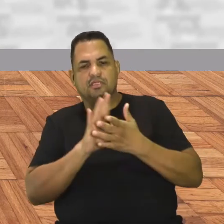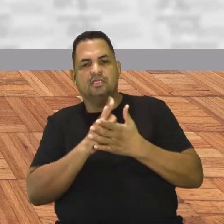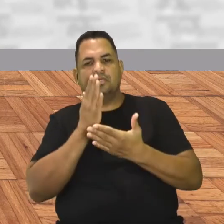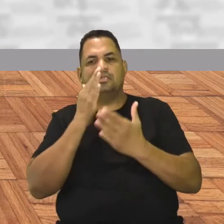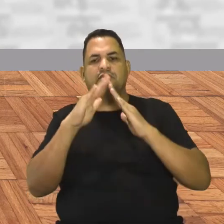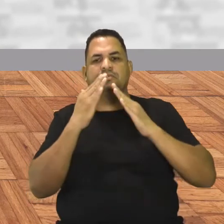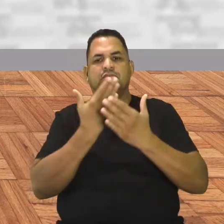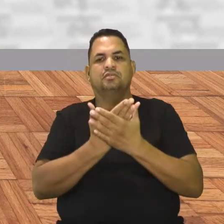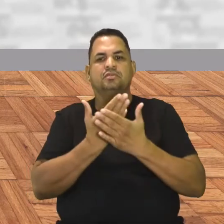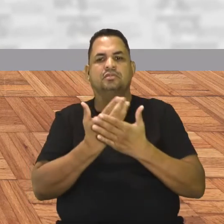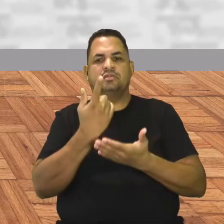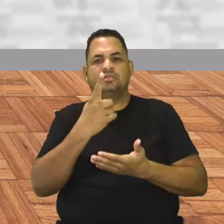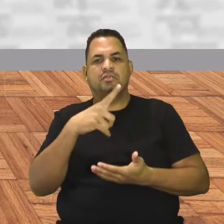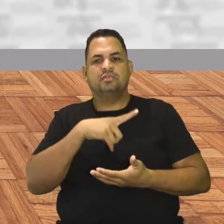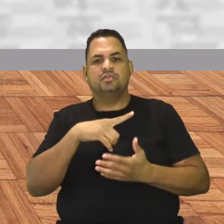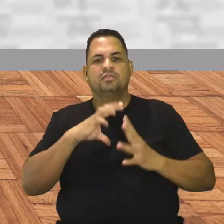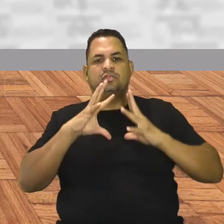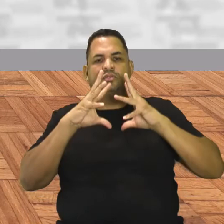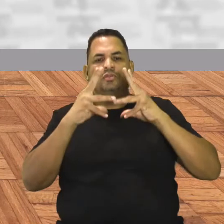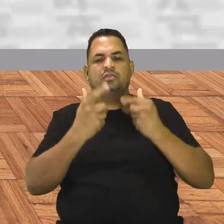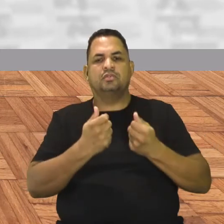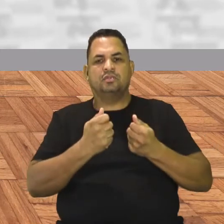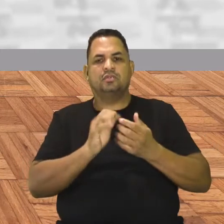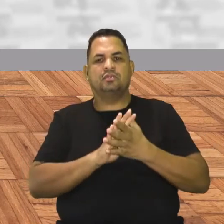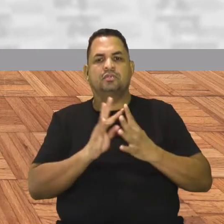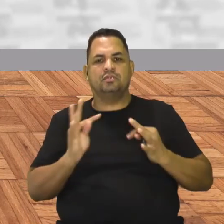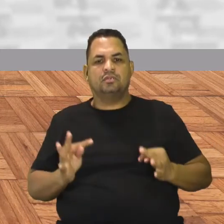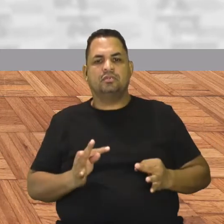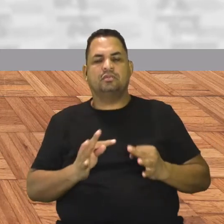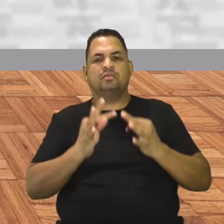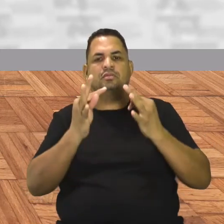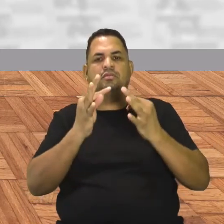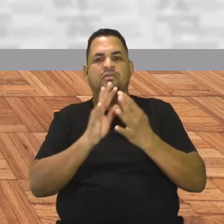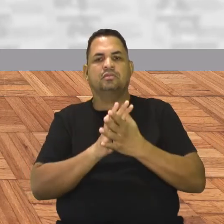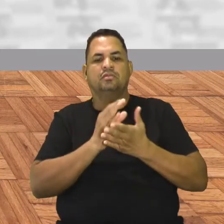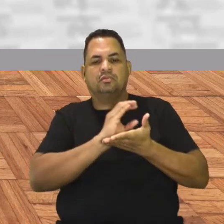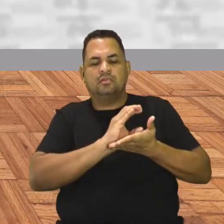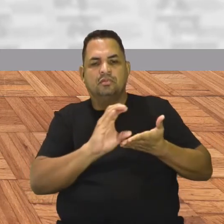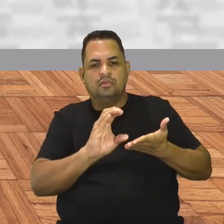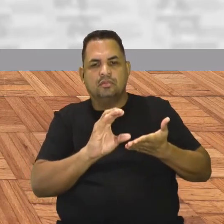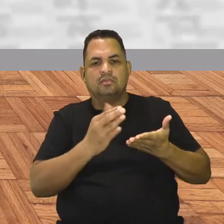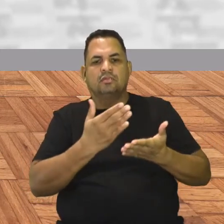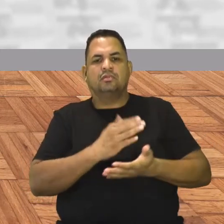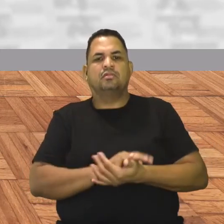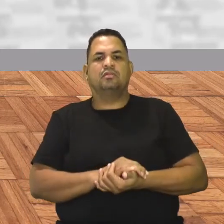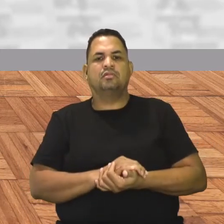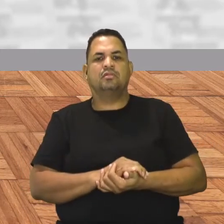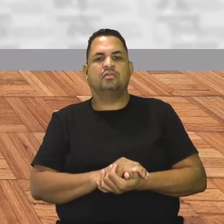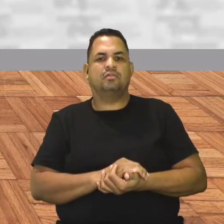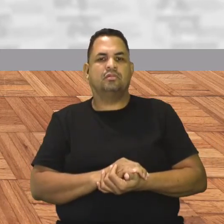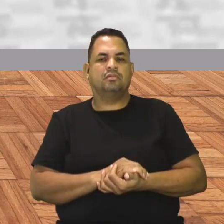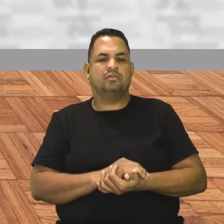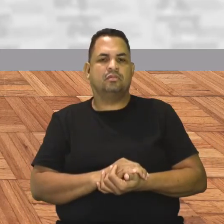era, e tudo. Então tem toda uma técnica do investimento,